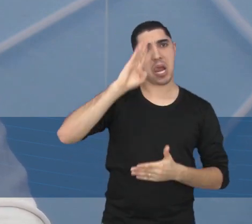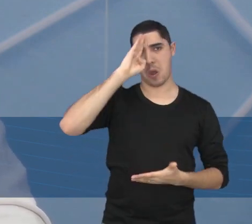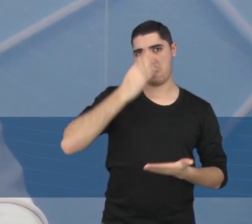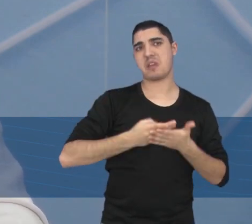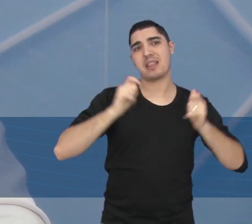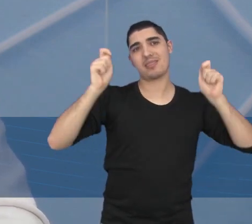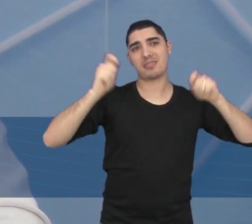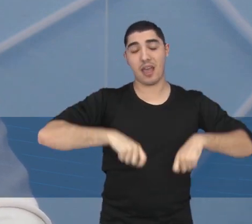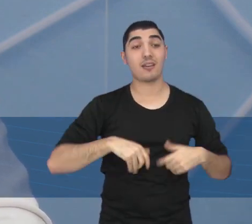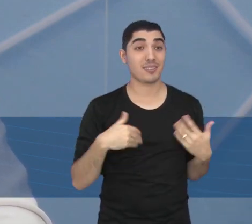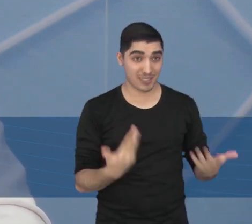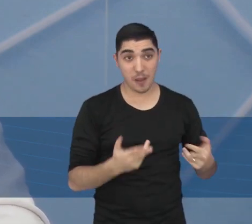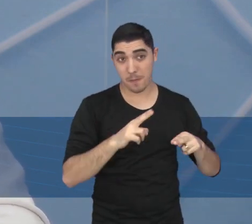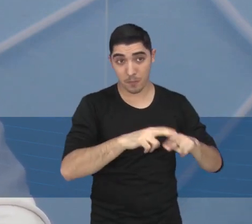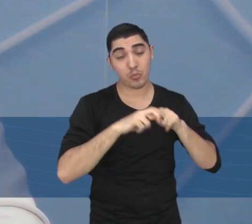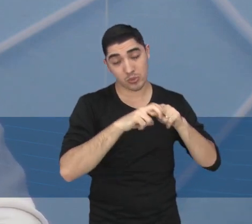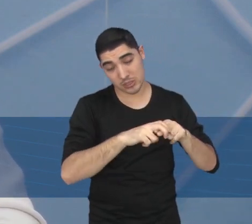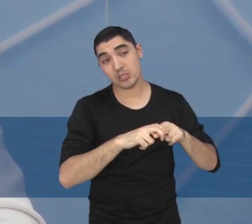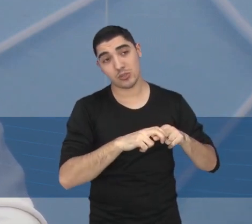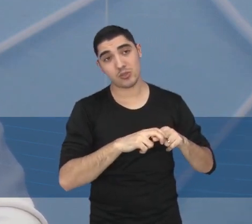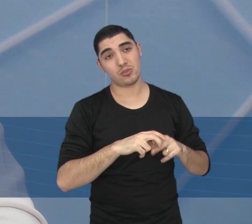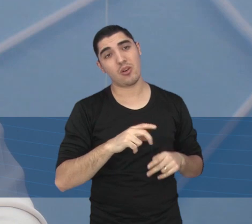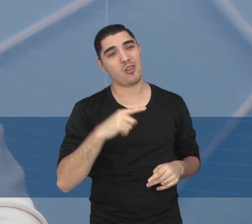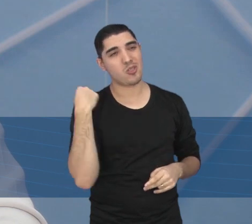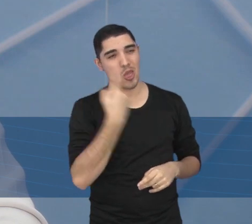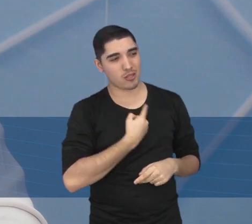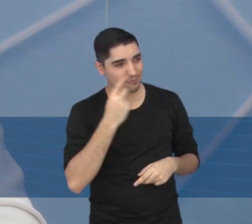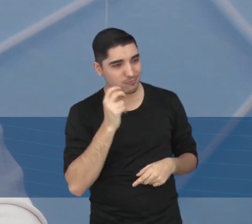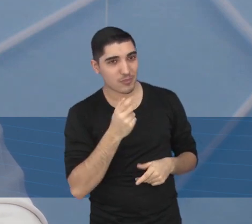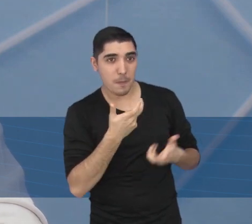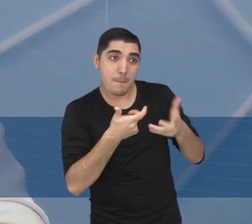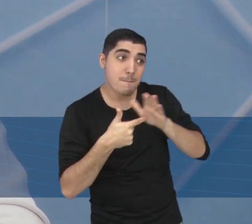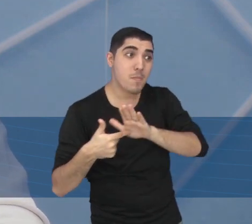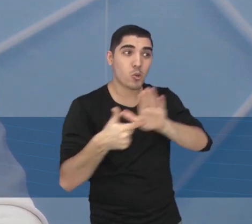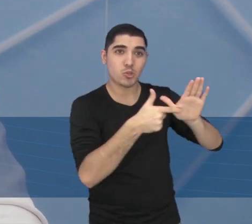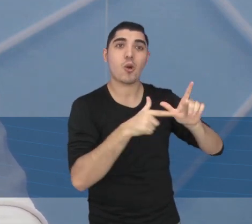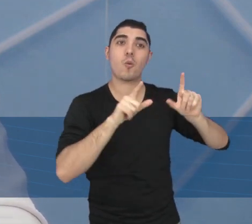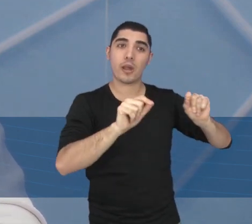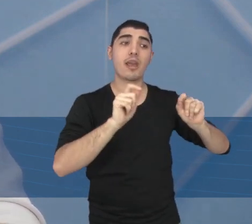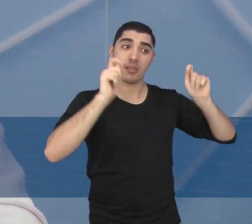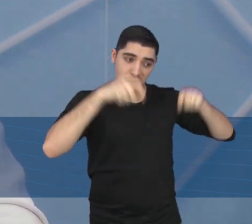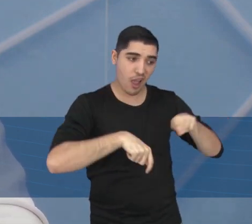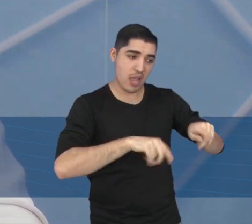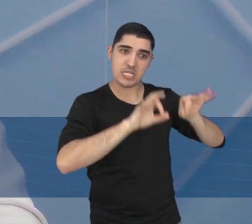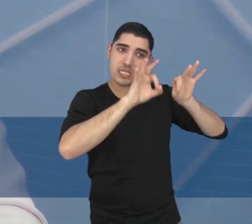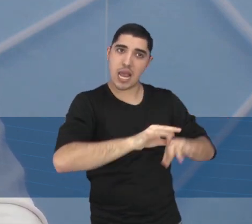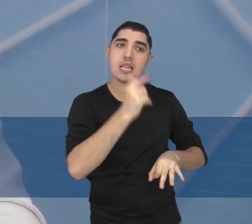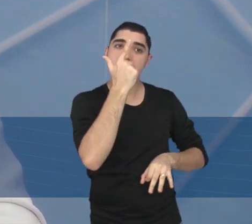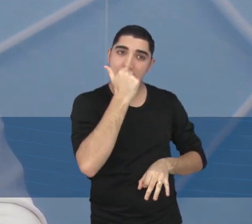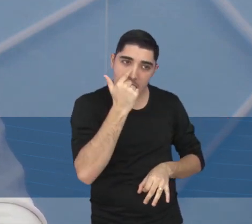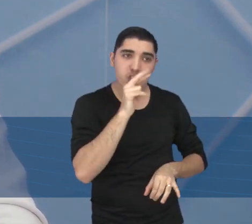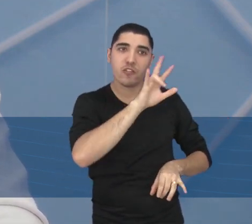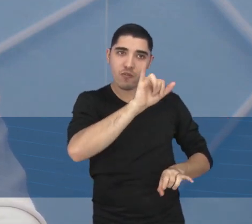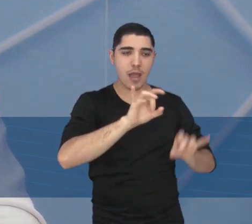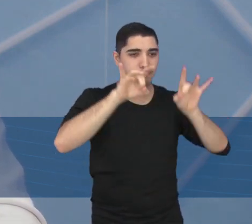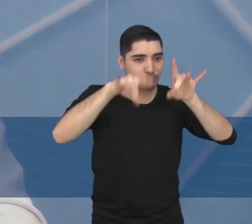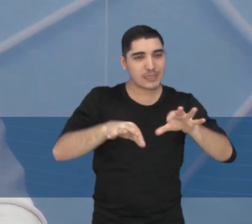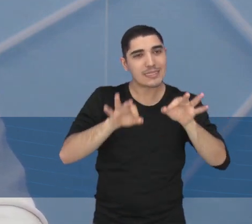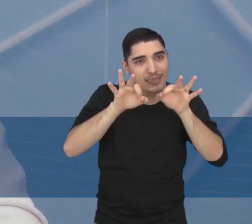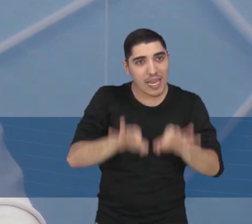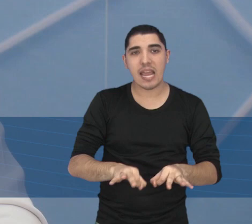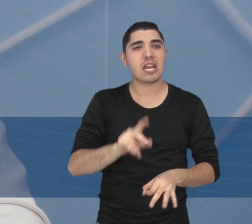ou privado, como no caso das entidades gestoras, né? De que realmente a gente vai ter esse ganho ambiental, vai ter um descarte correto e não